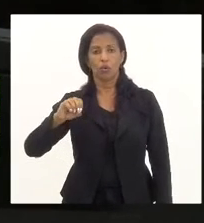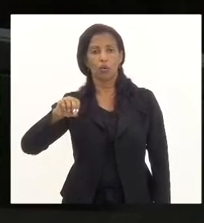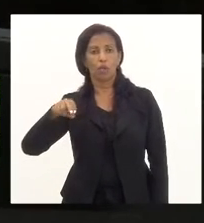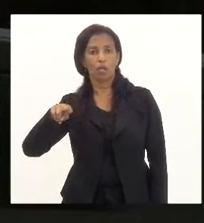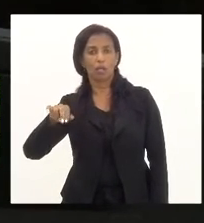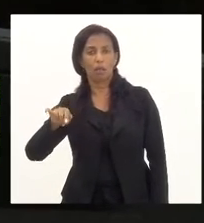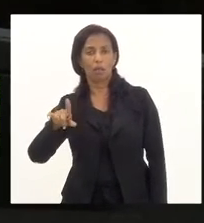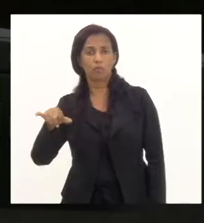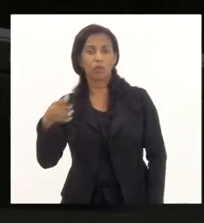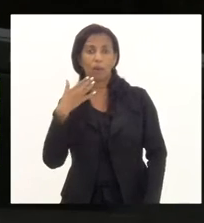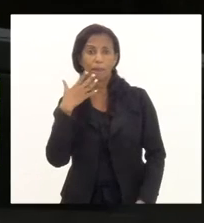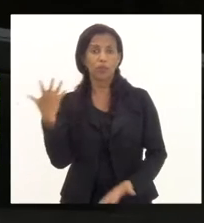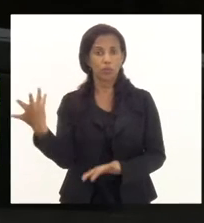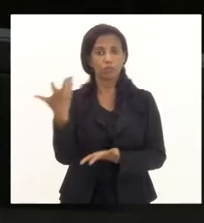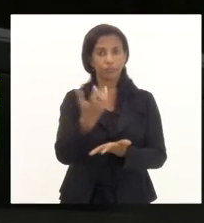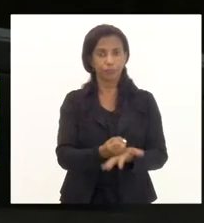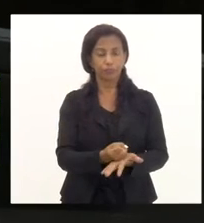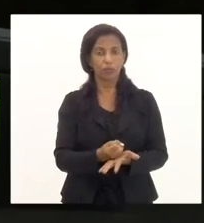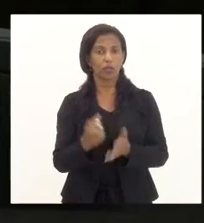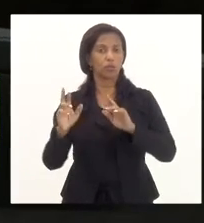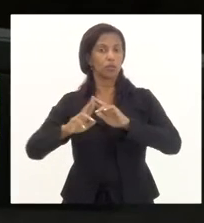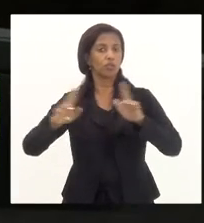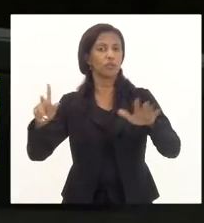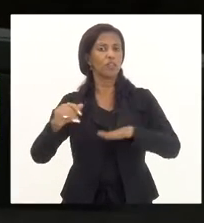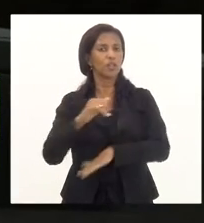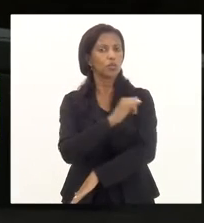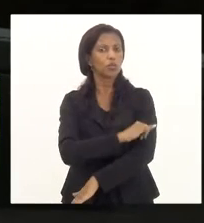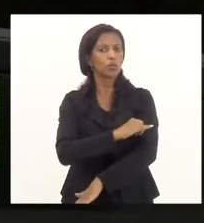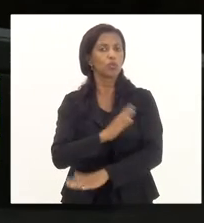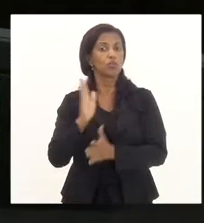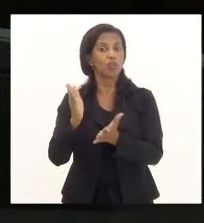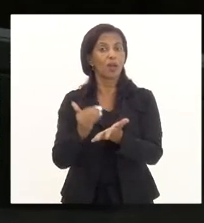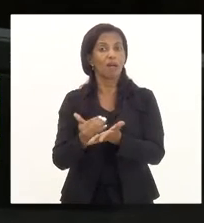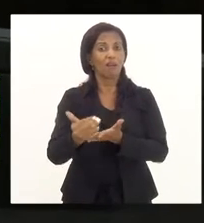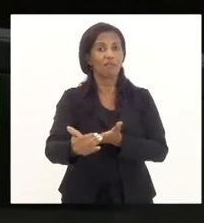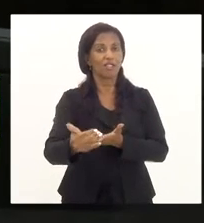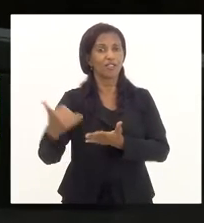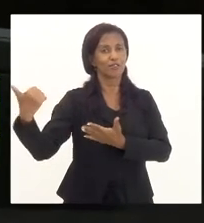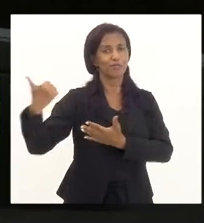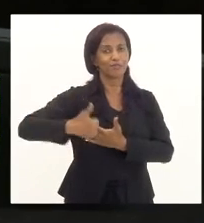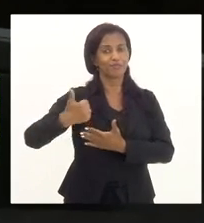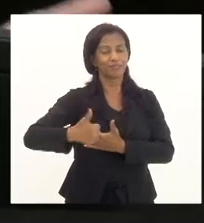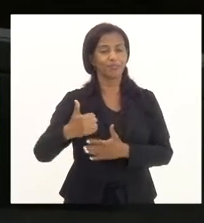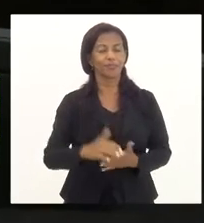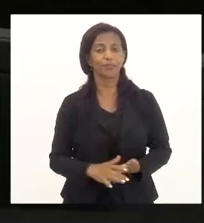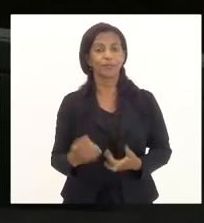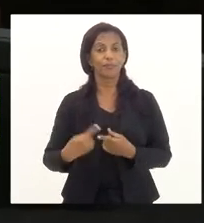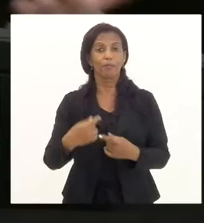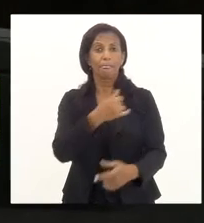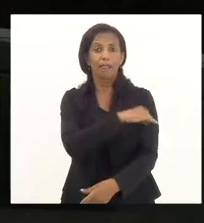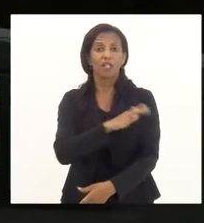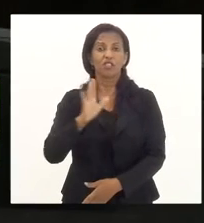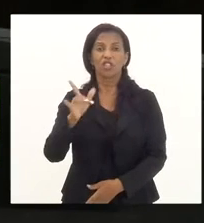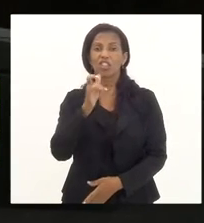adesão é só que Diferentemente do rio rio já saiu na frente porque o rei o Rio de Janeiro já tinha participado